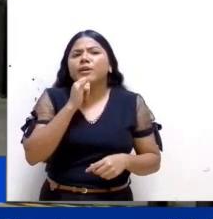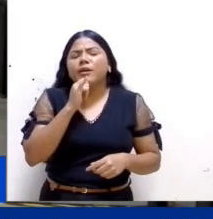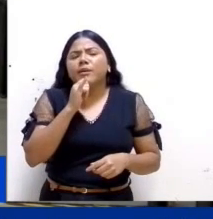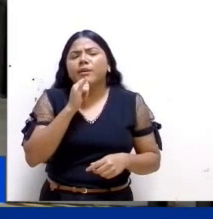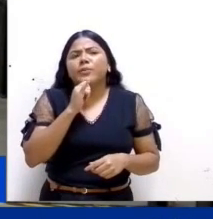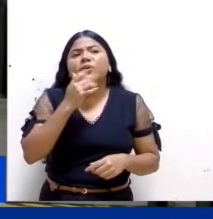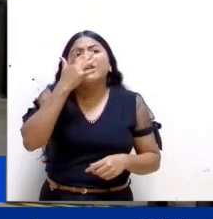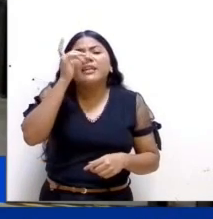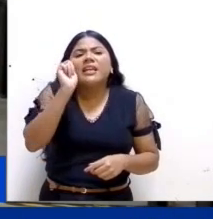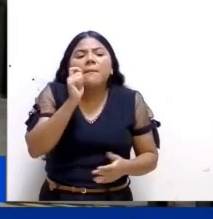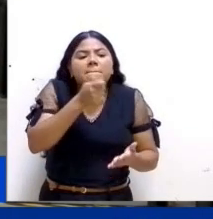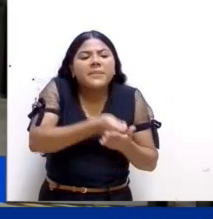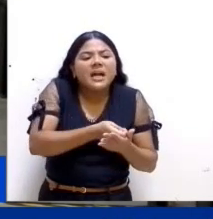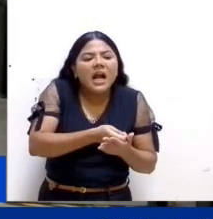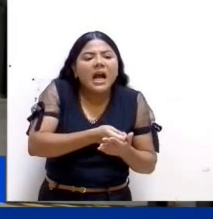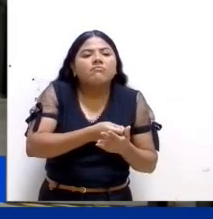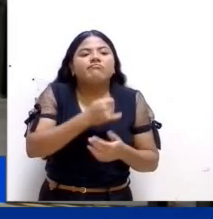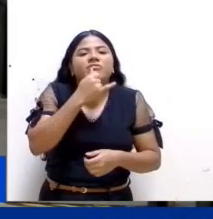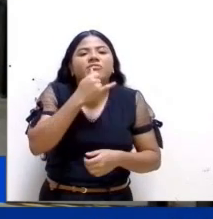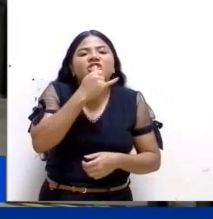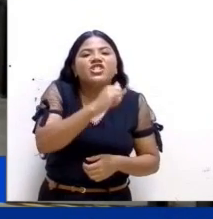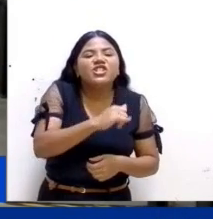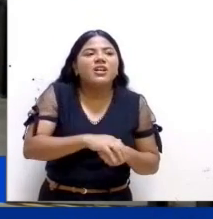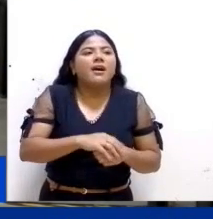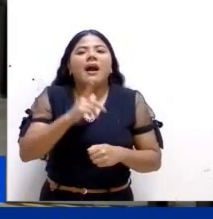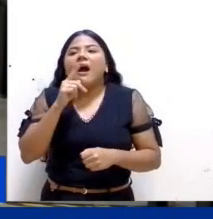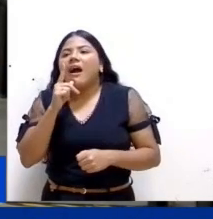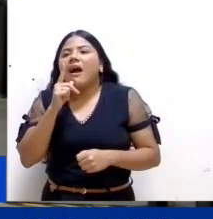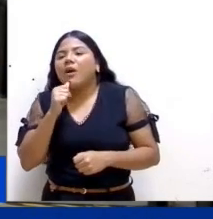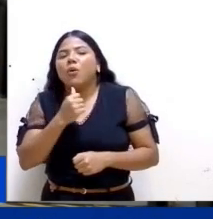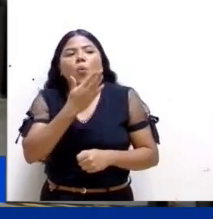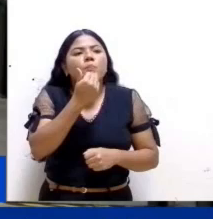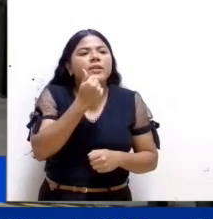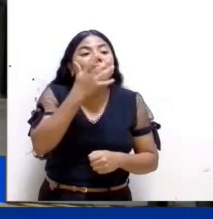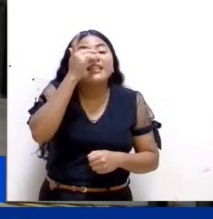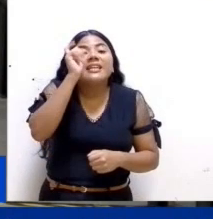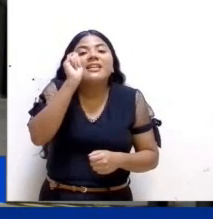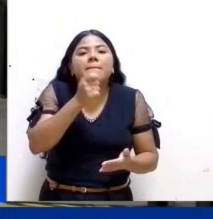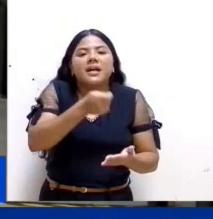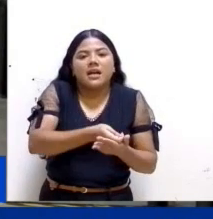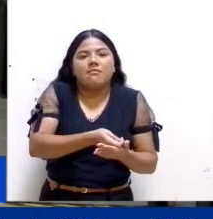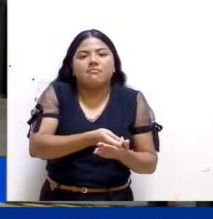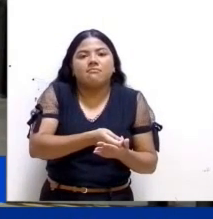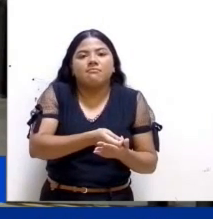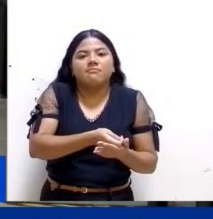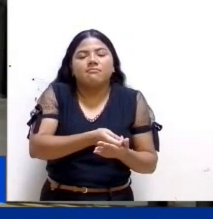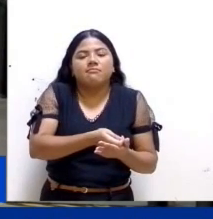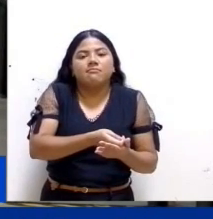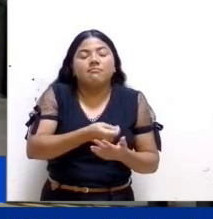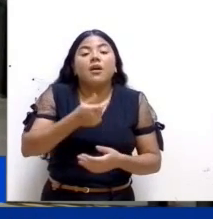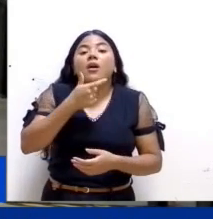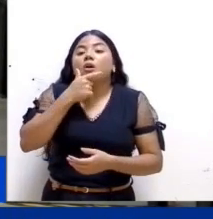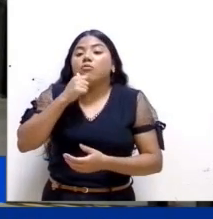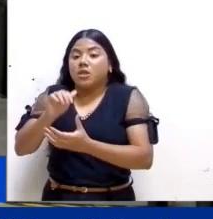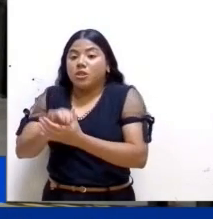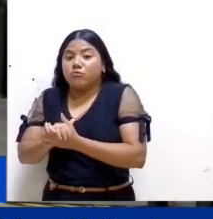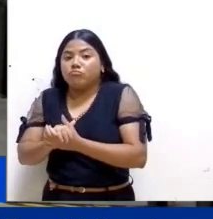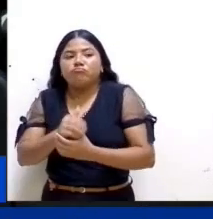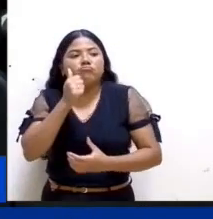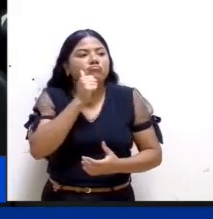energia? Quem é que vai pagar a água? Quem vai comprar o alimento? Quem vai ajudar com isso? O